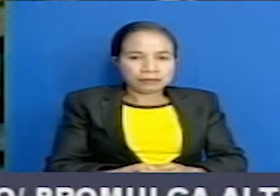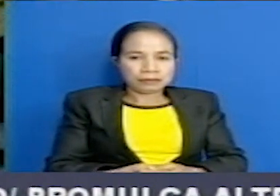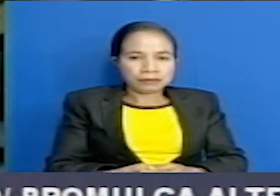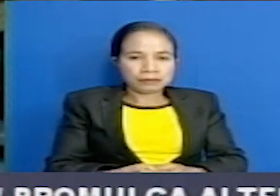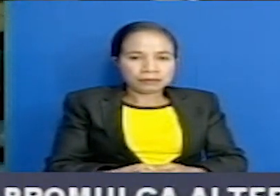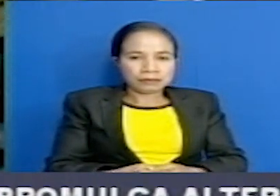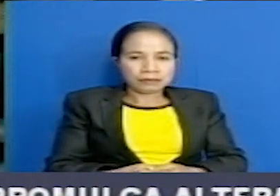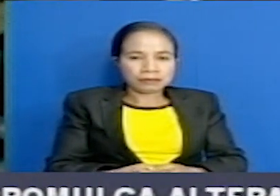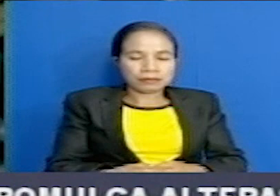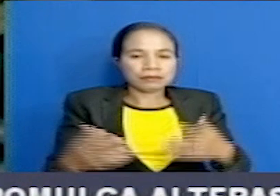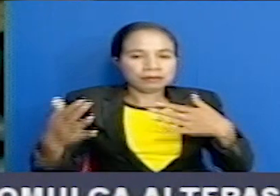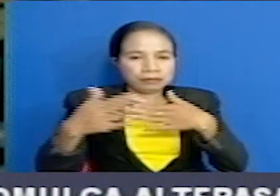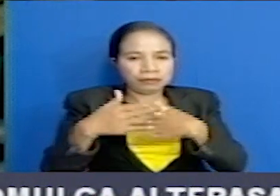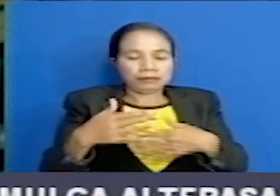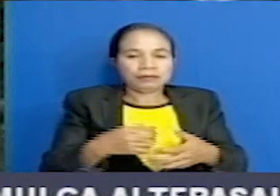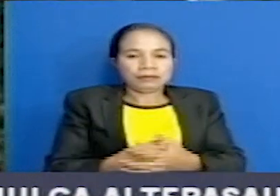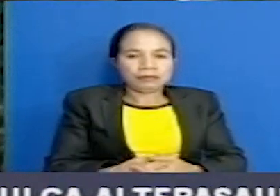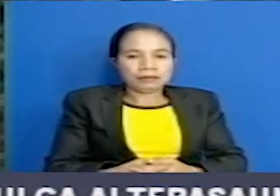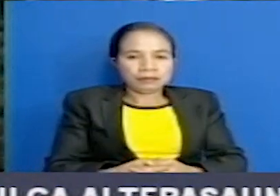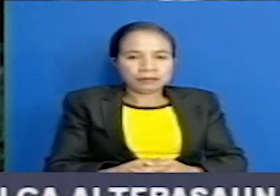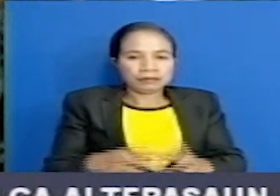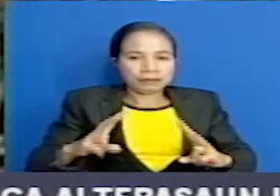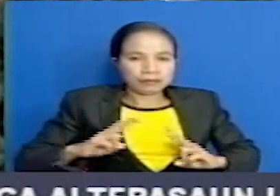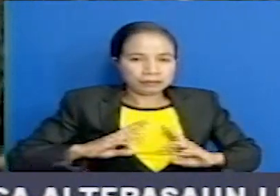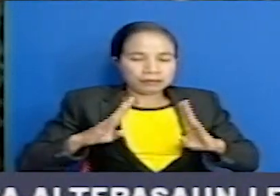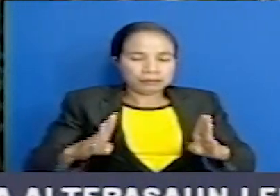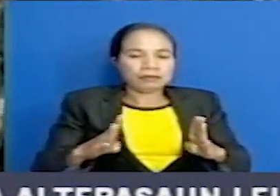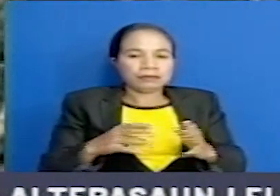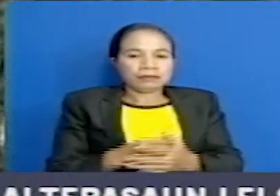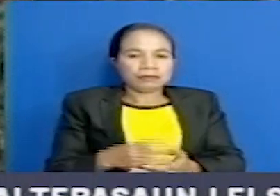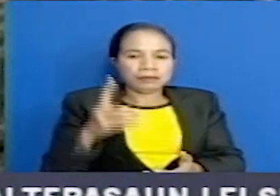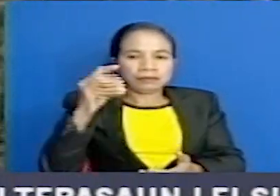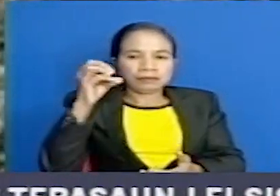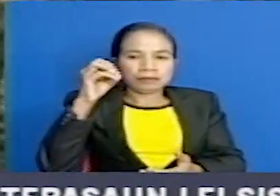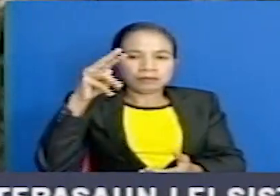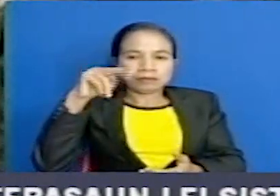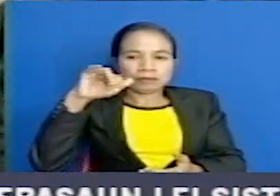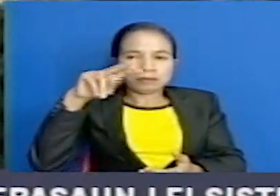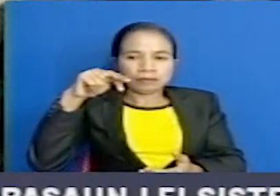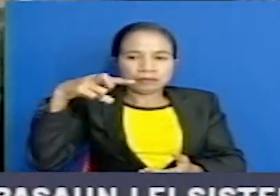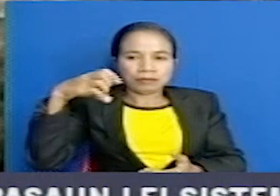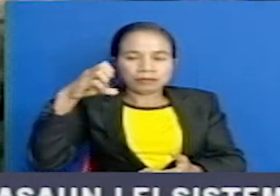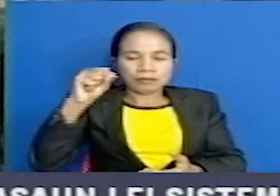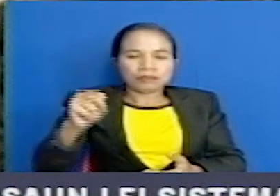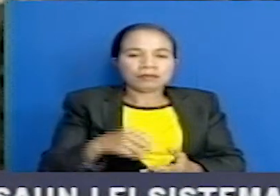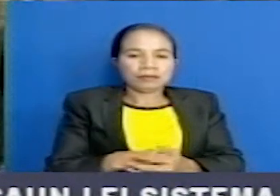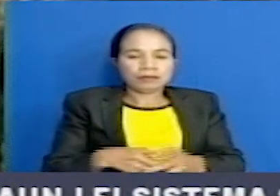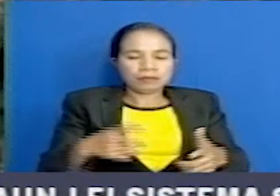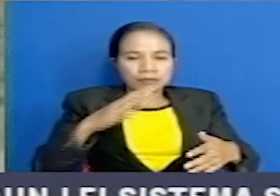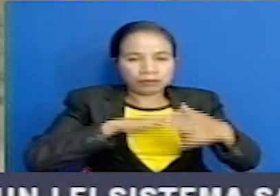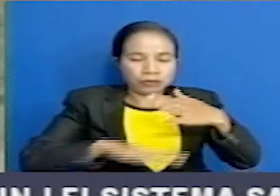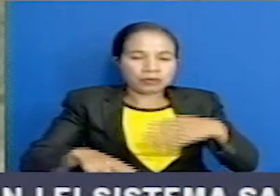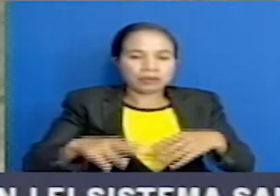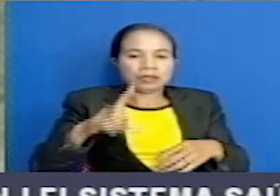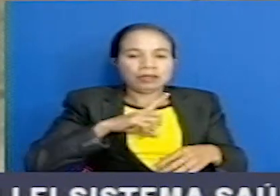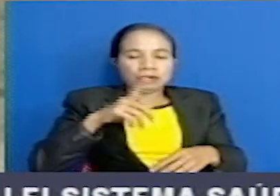sala, precisa também lá. Saudoso Coronel Domingos da Costa Santos Domin, Morisi